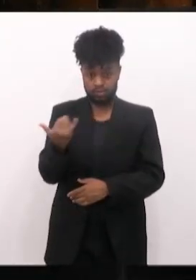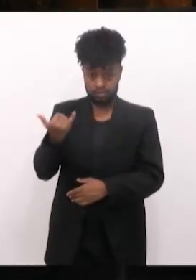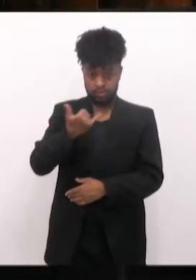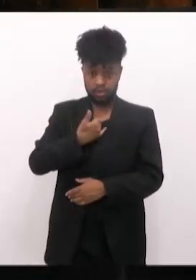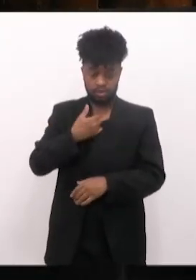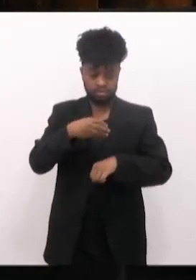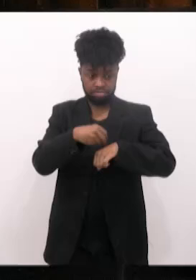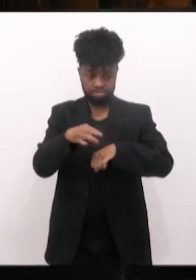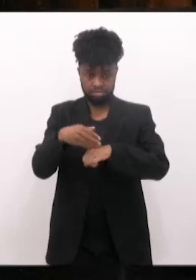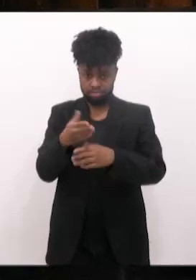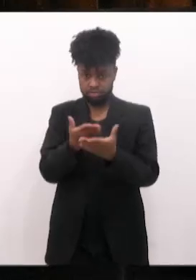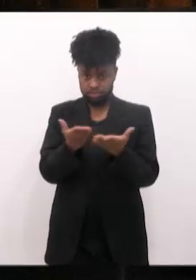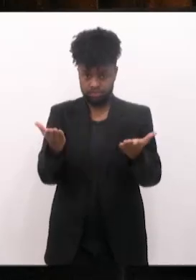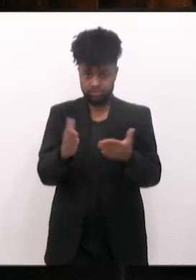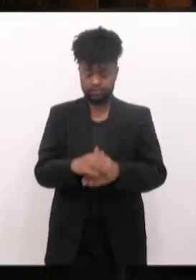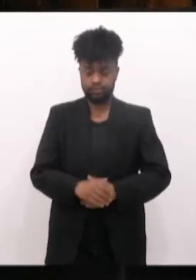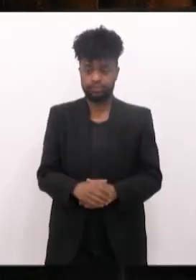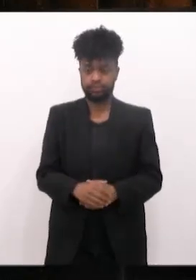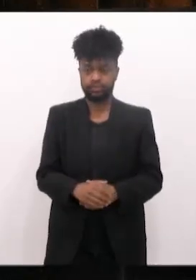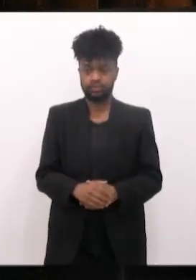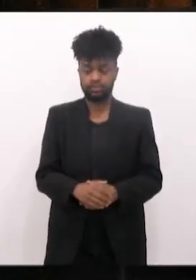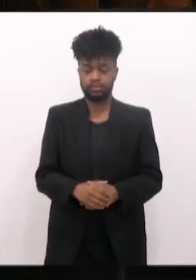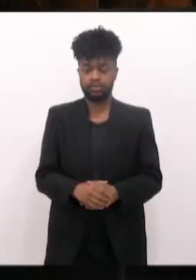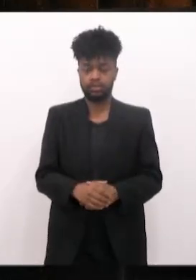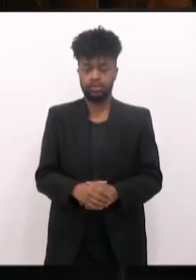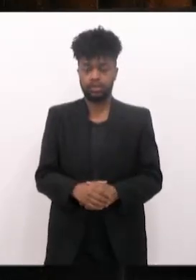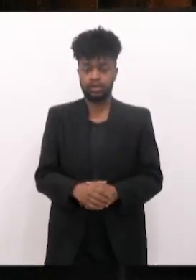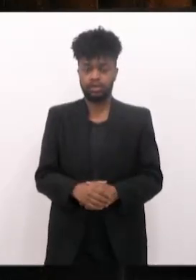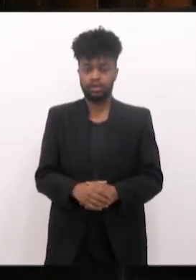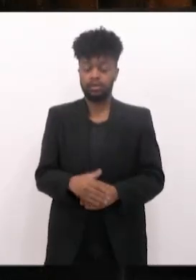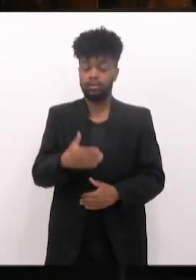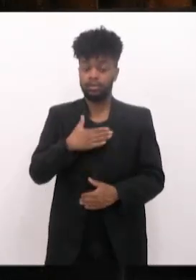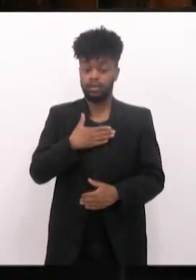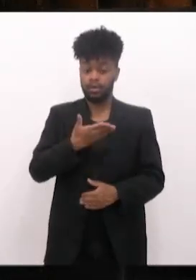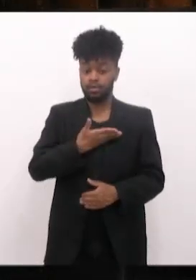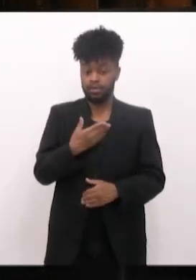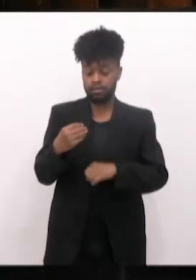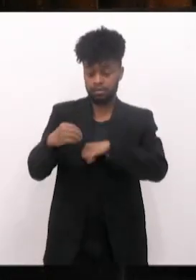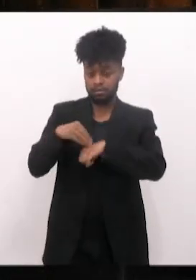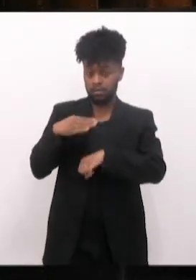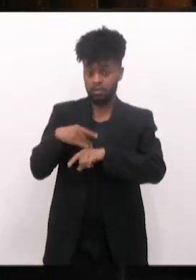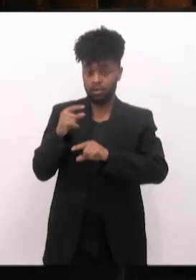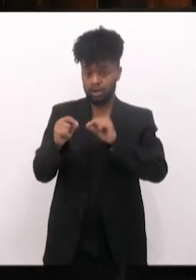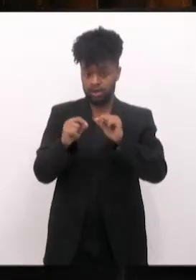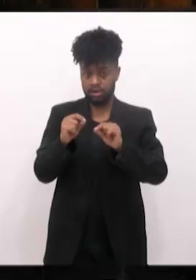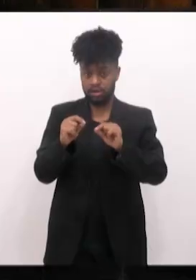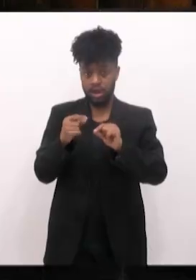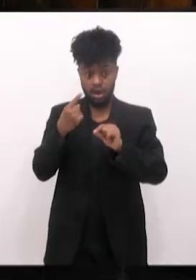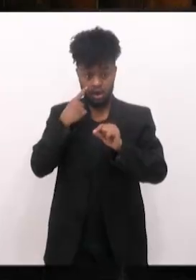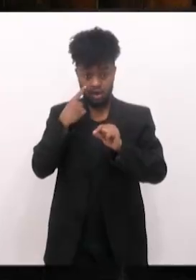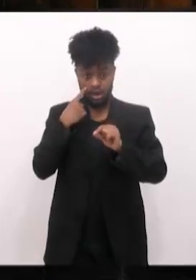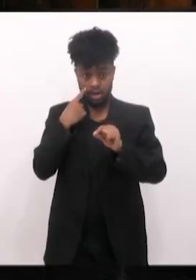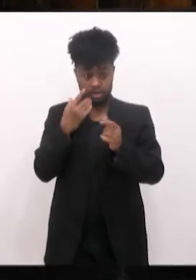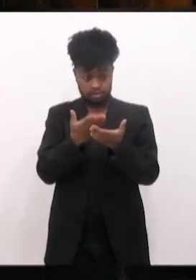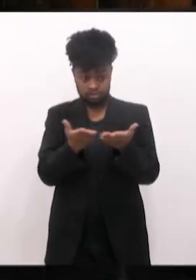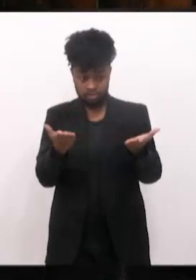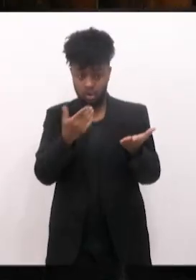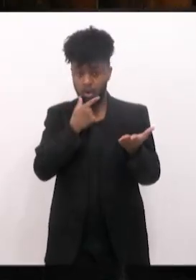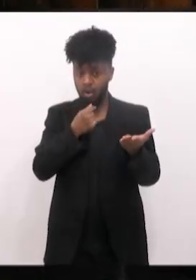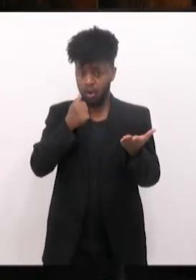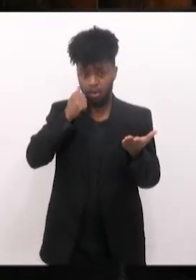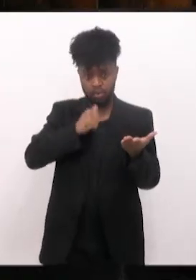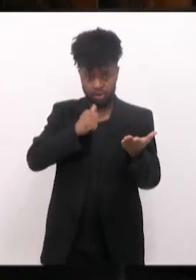esse relato aqui de um amigo que falou: Marcelo, esses homens e essas